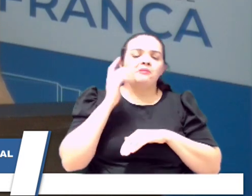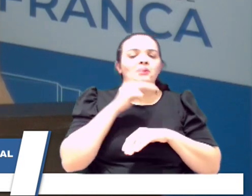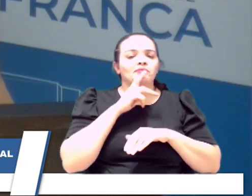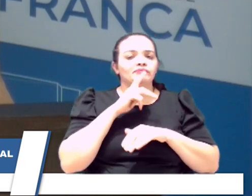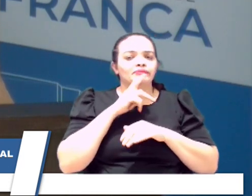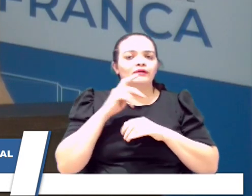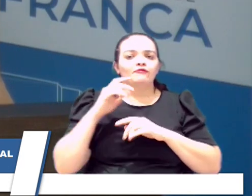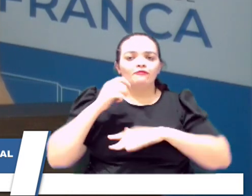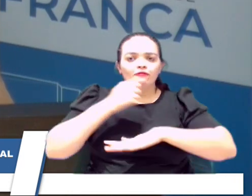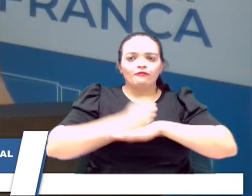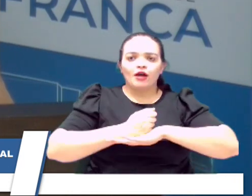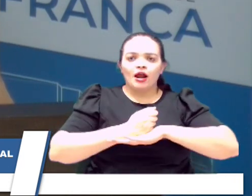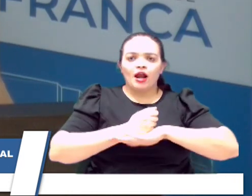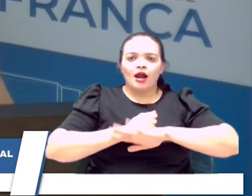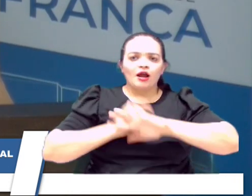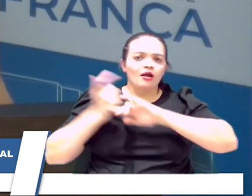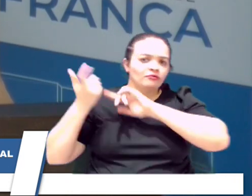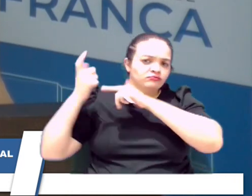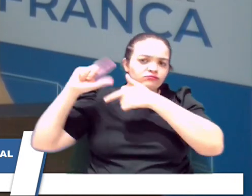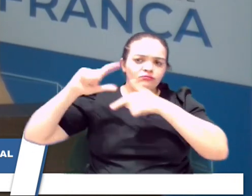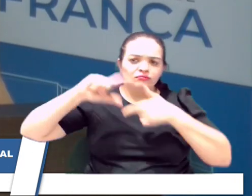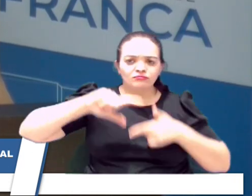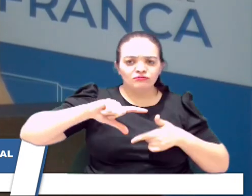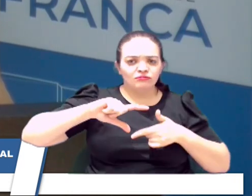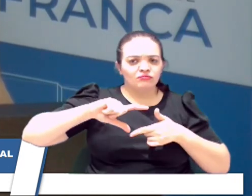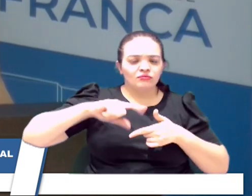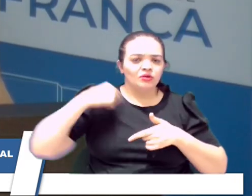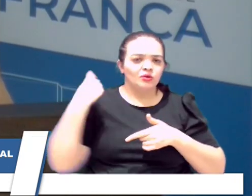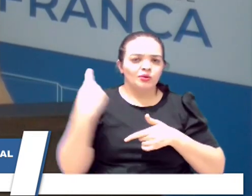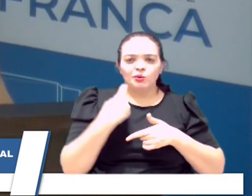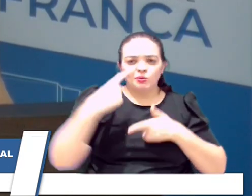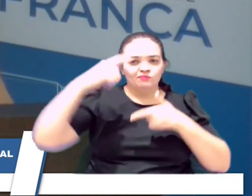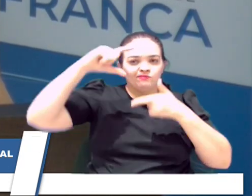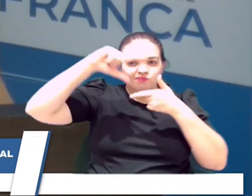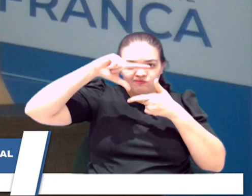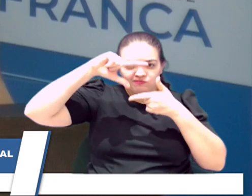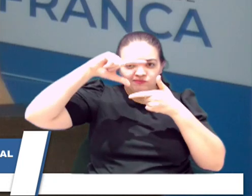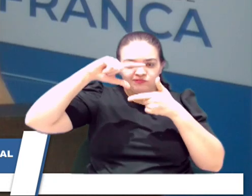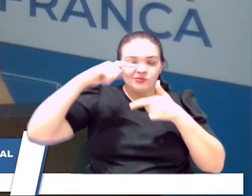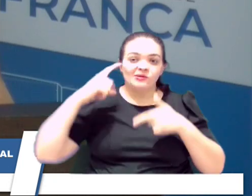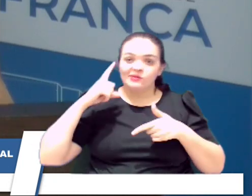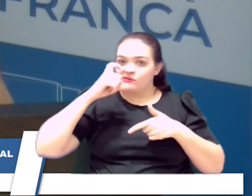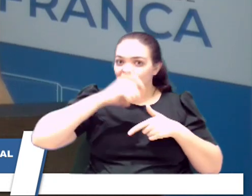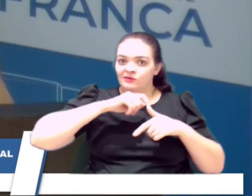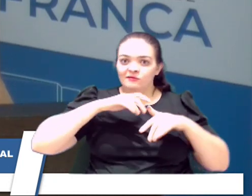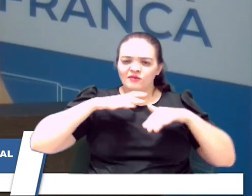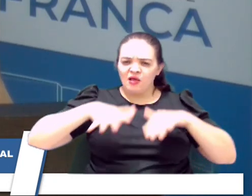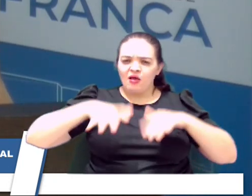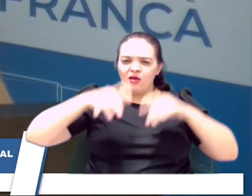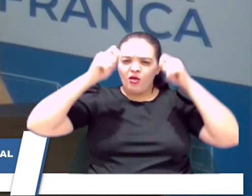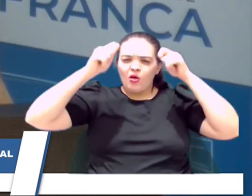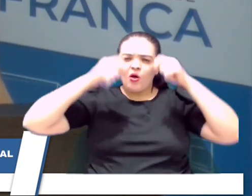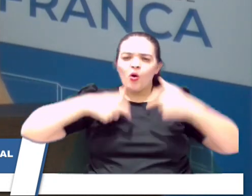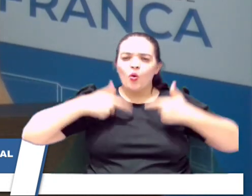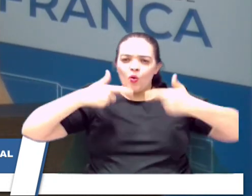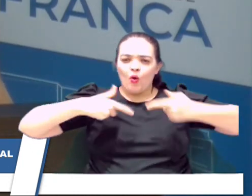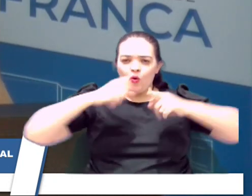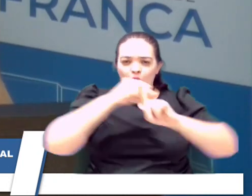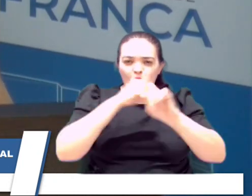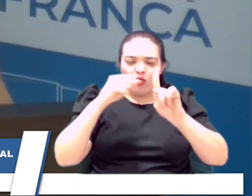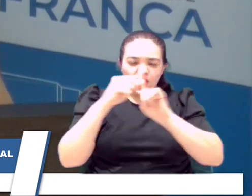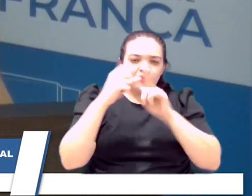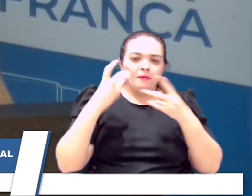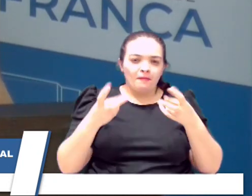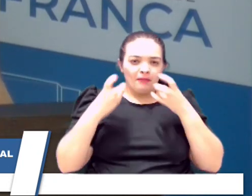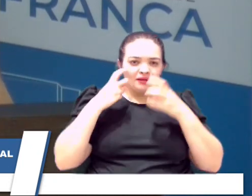uma cidade conservadora, que a gente é muito difícil emplacar os movimentos sociais, e a gente veio aqui nessa casa e